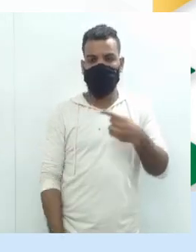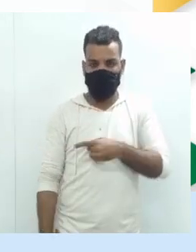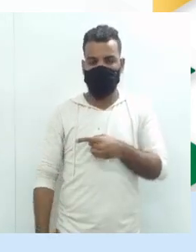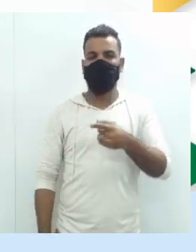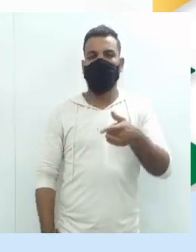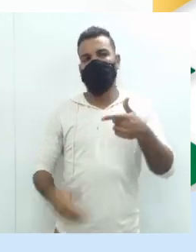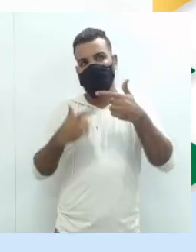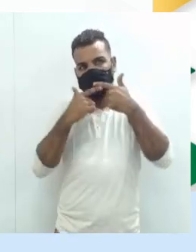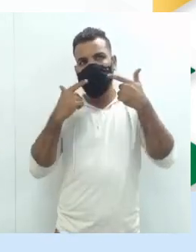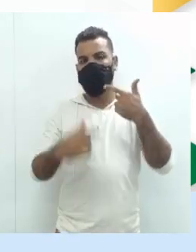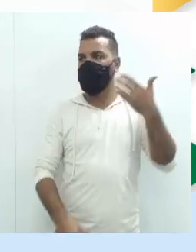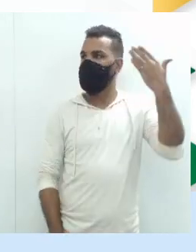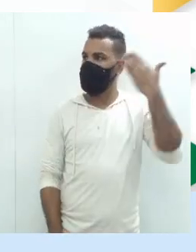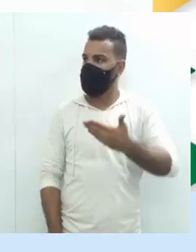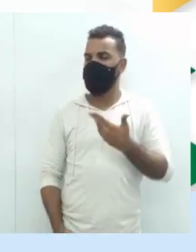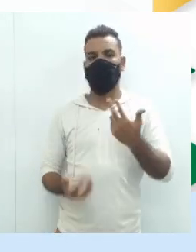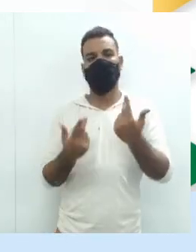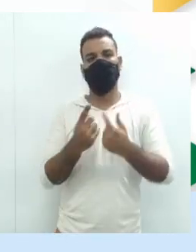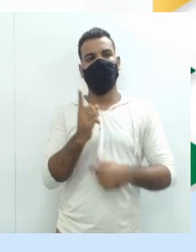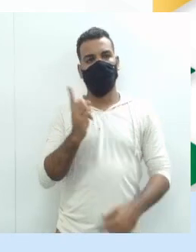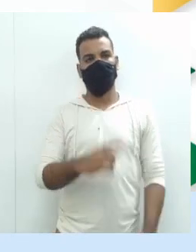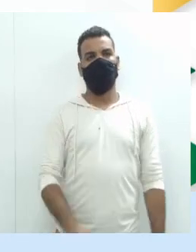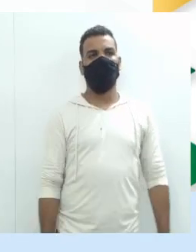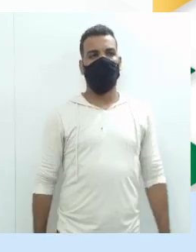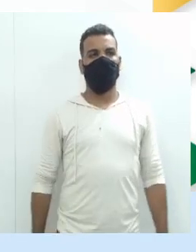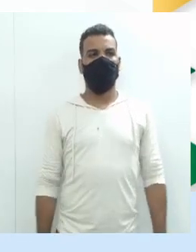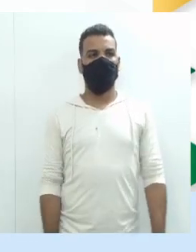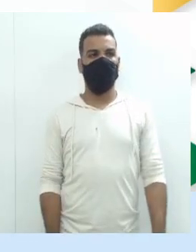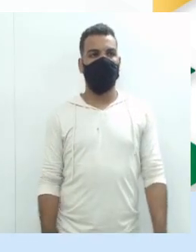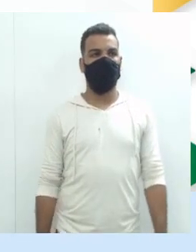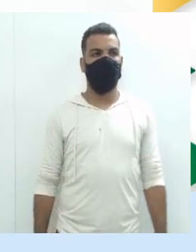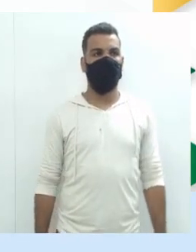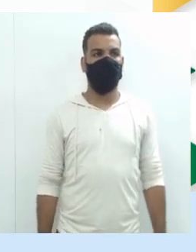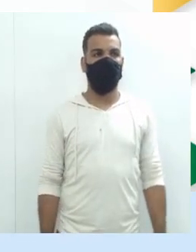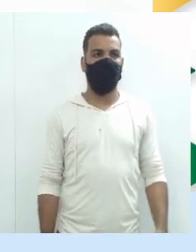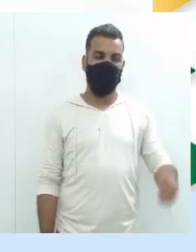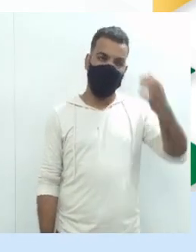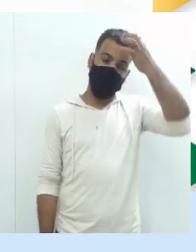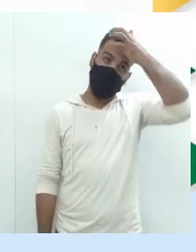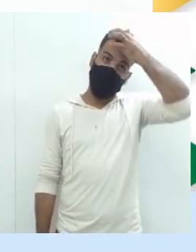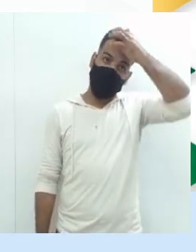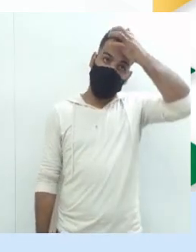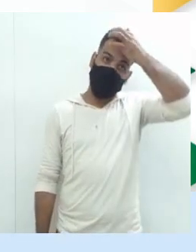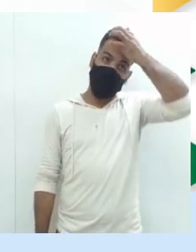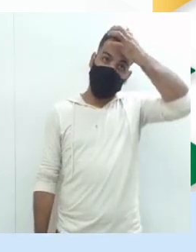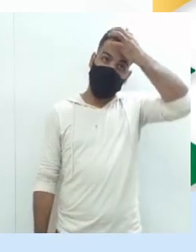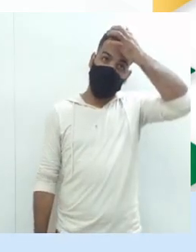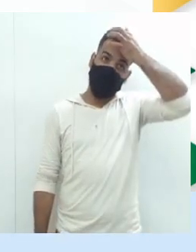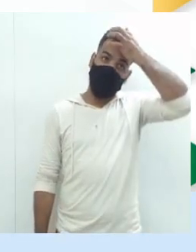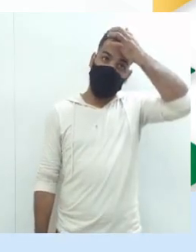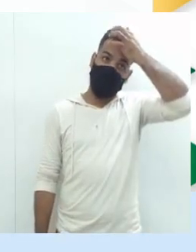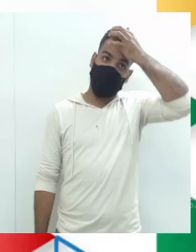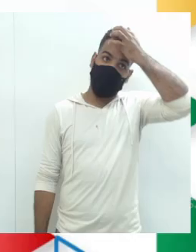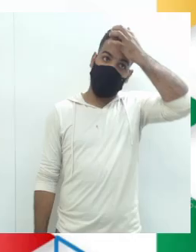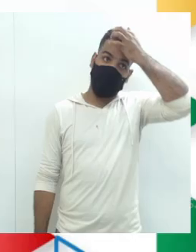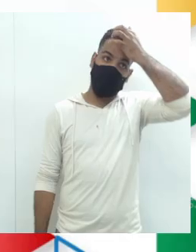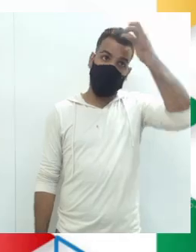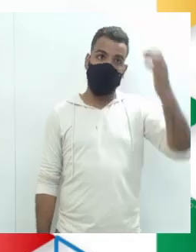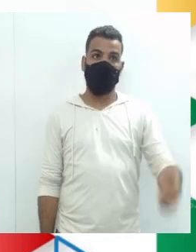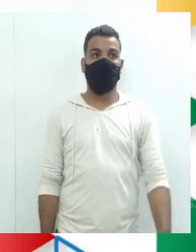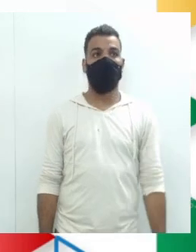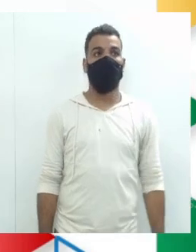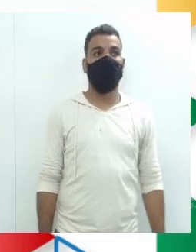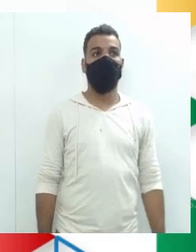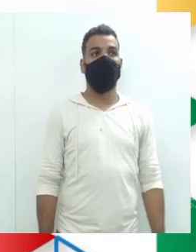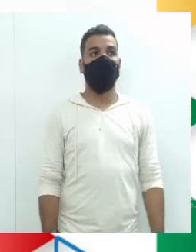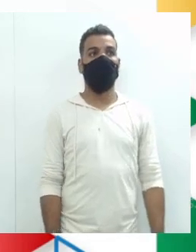ter um sorriso assim, igual ao da Gisele, tá? Bom, vamos ver aí na tela agora quais